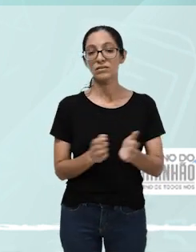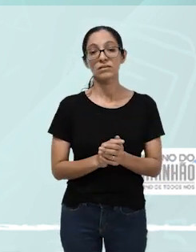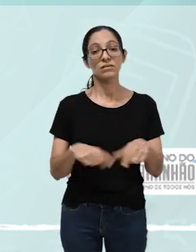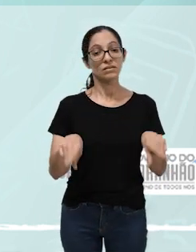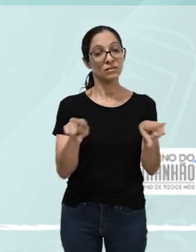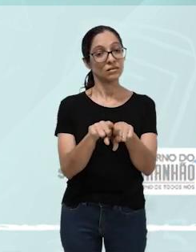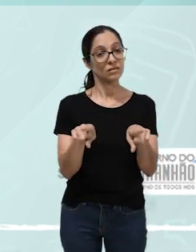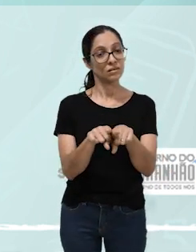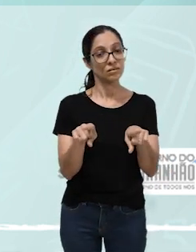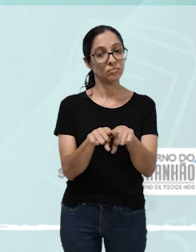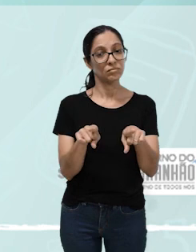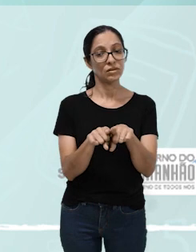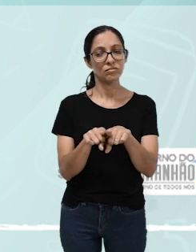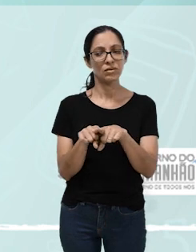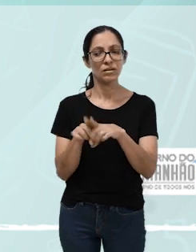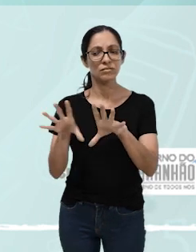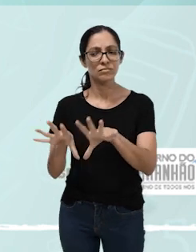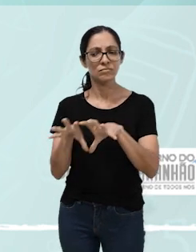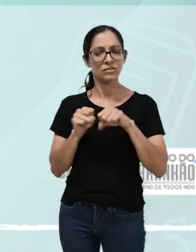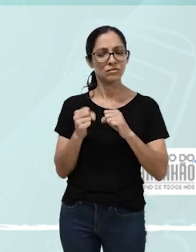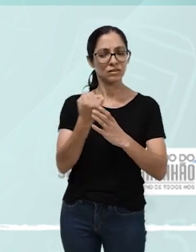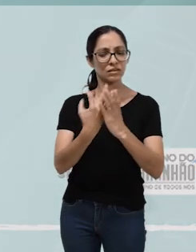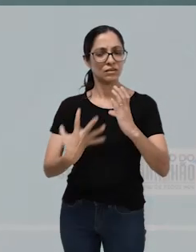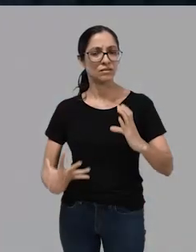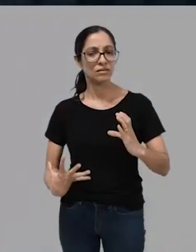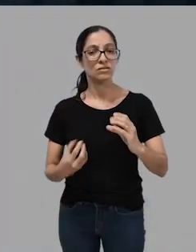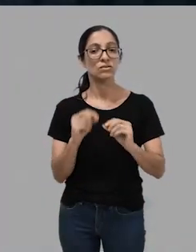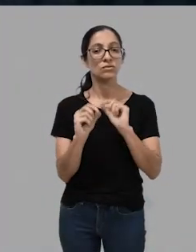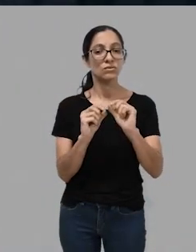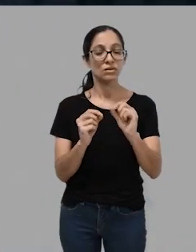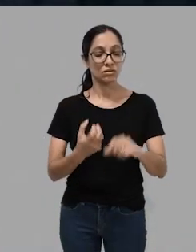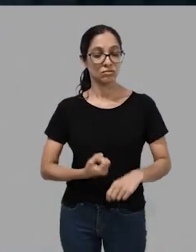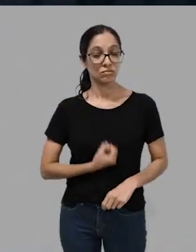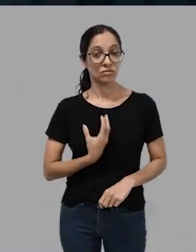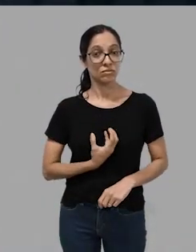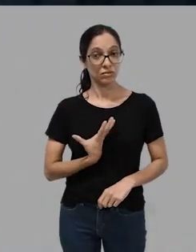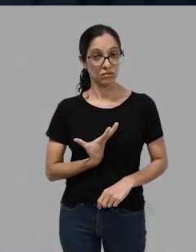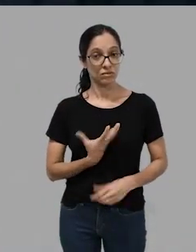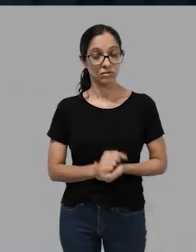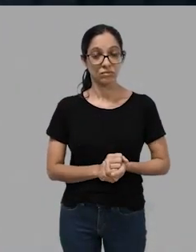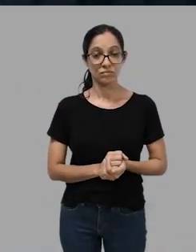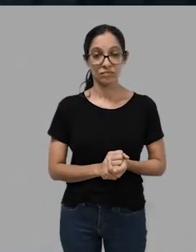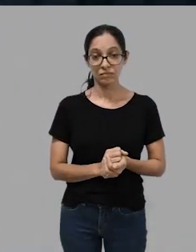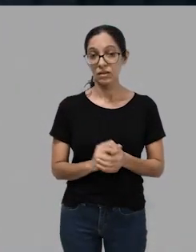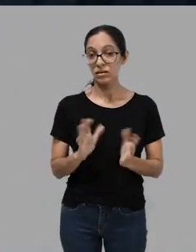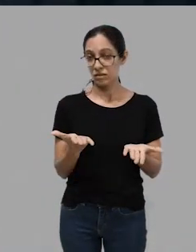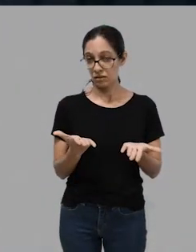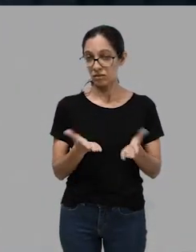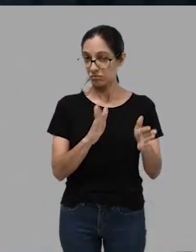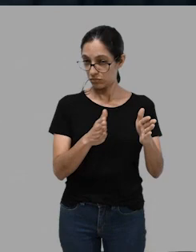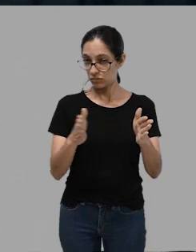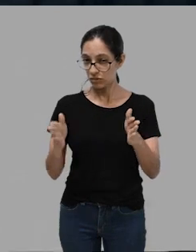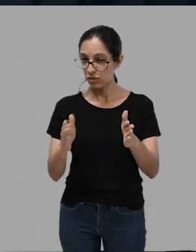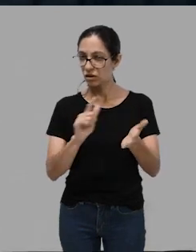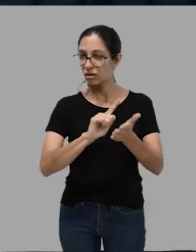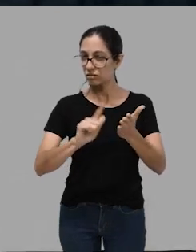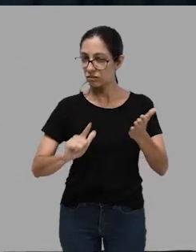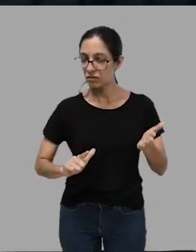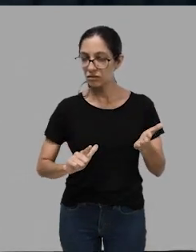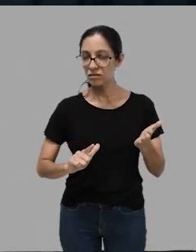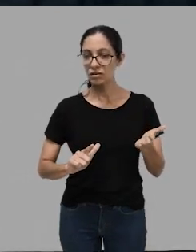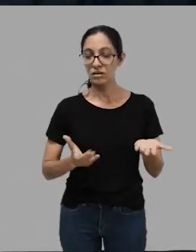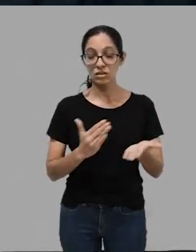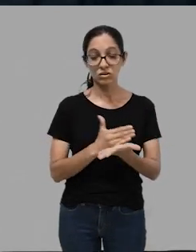também vai carregar traços do trovadorismo Então minha gente uma escola literária né aqui a gente começa